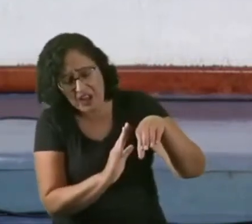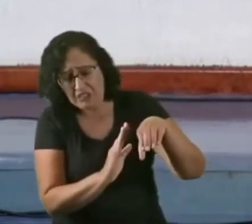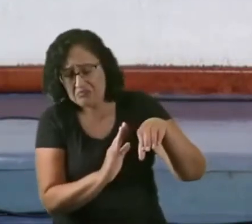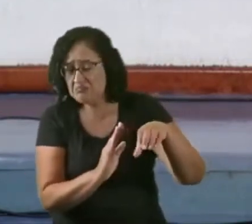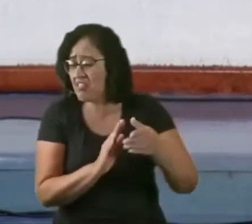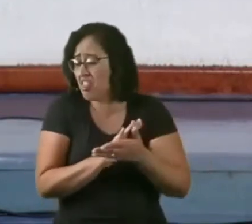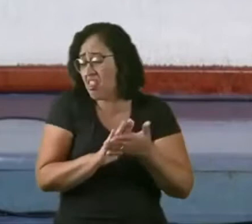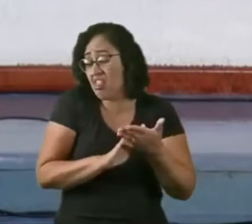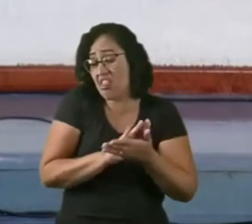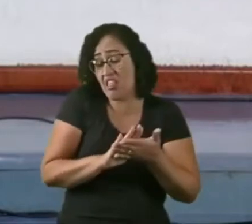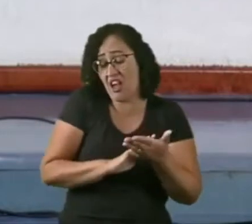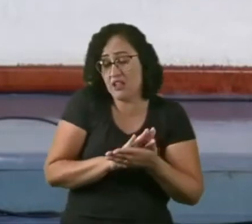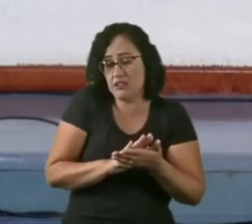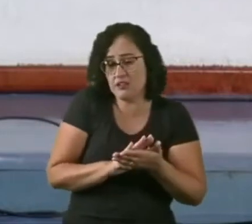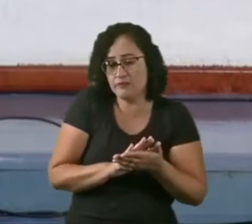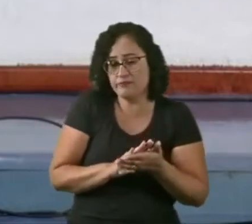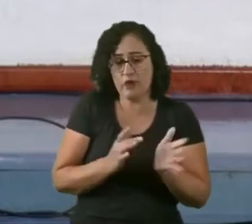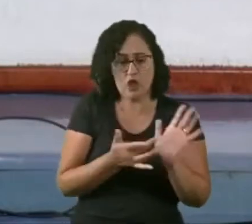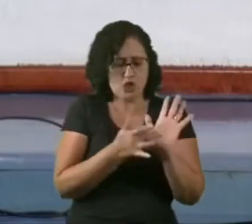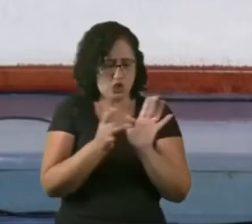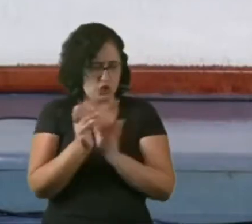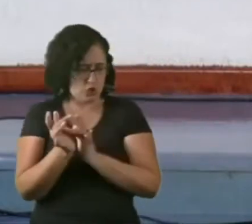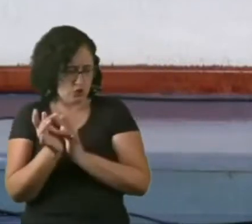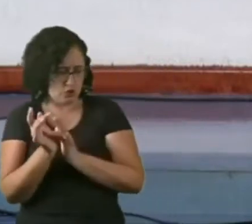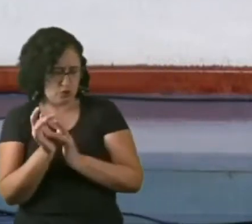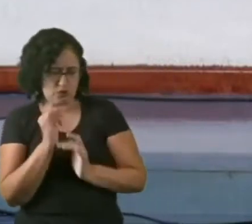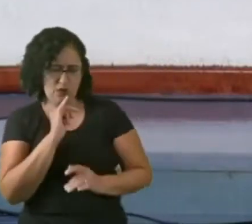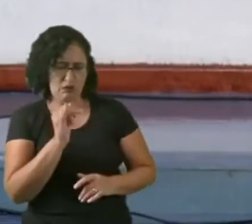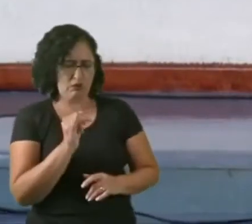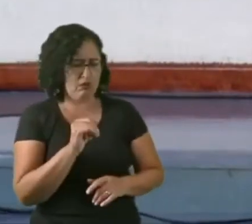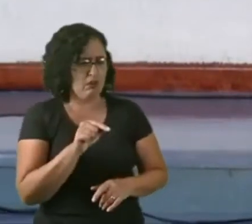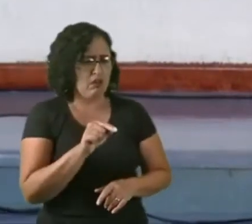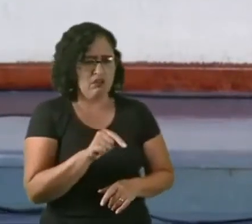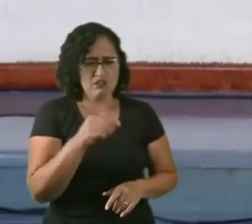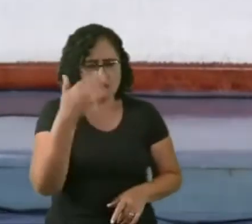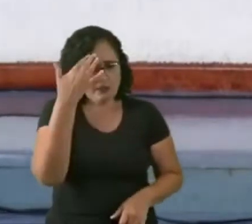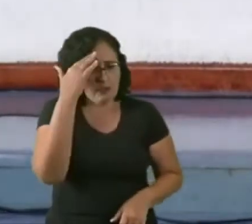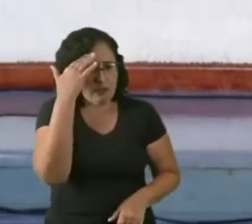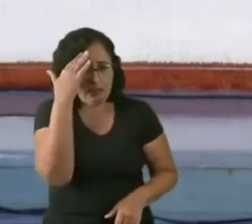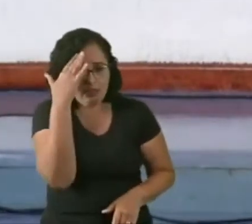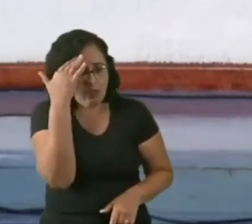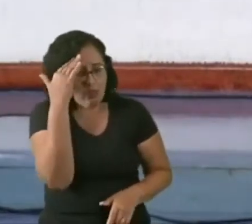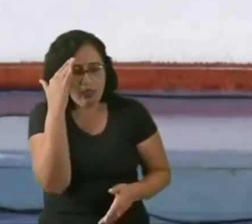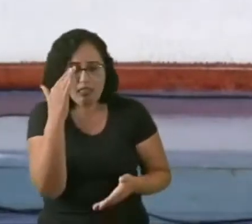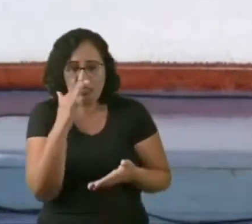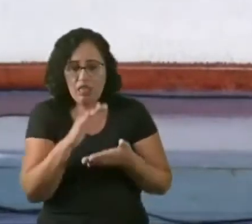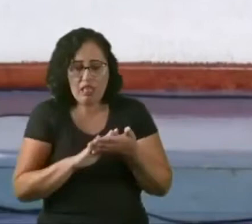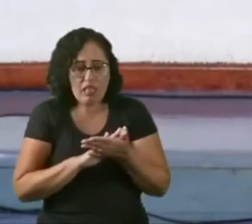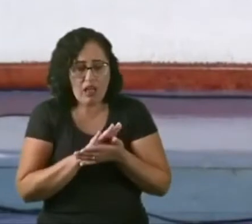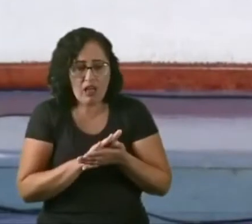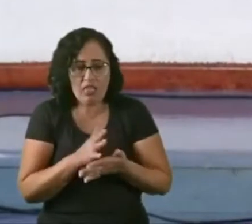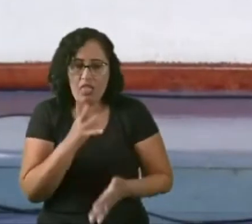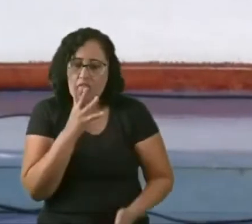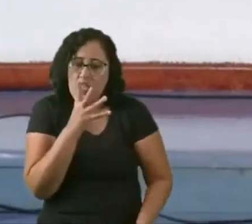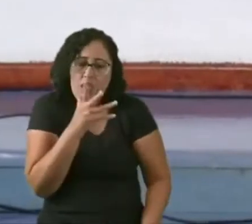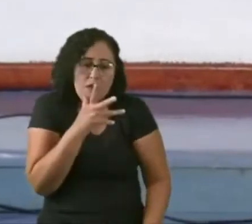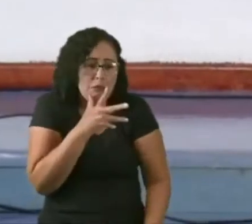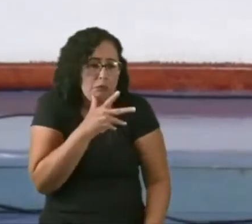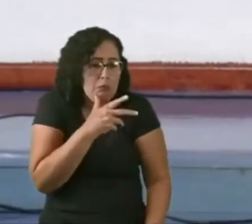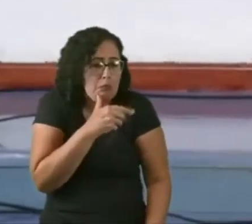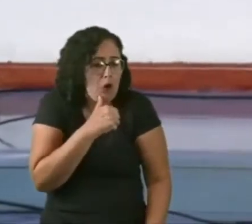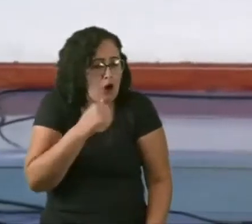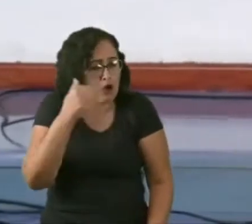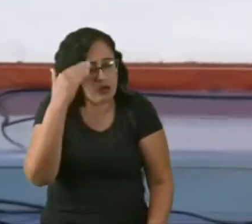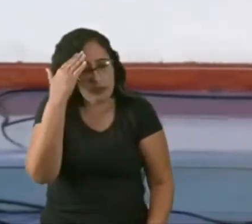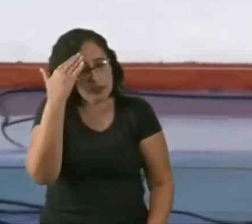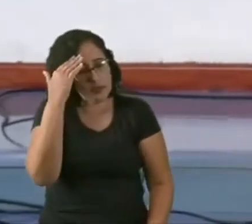como vocês custam a entender e como demoram a crer em tudo que os profetas falaram? Não devia o Cristo sofrer essas coisas